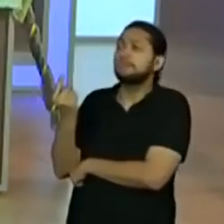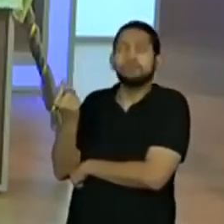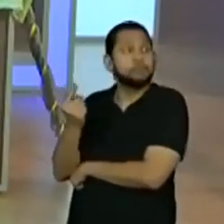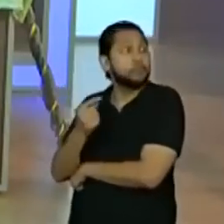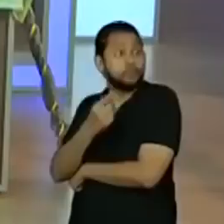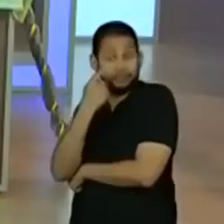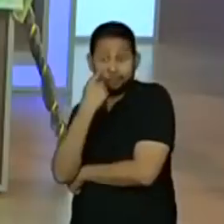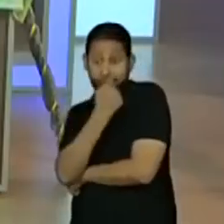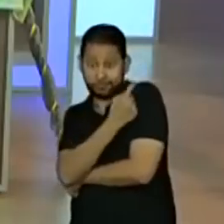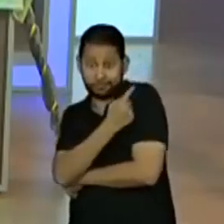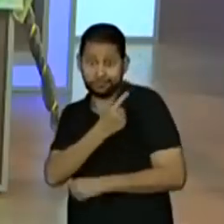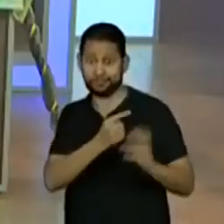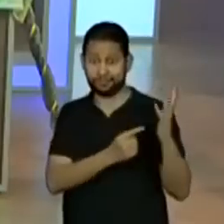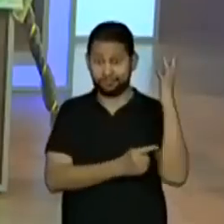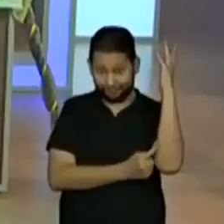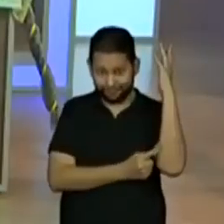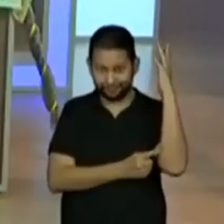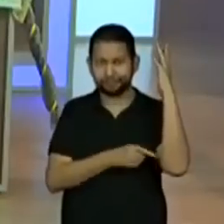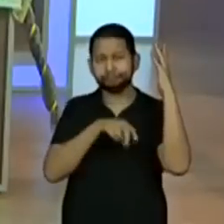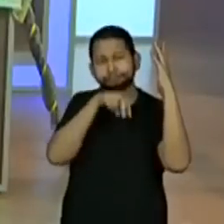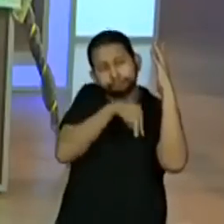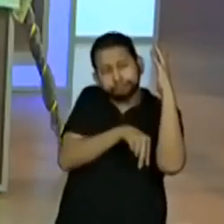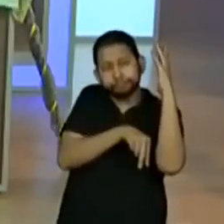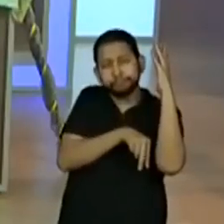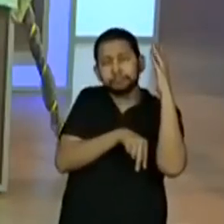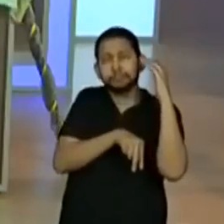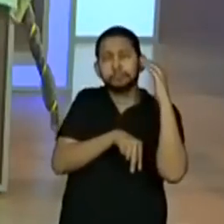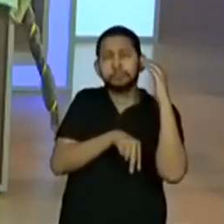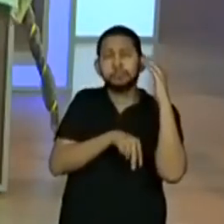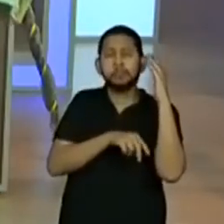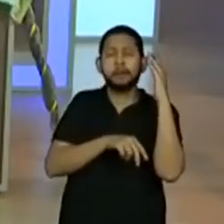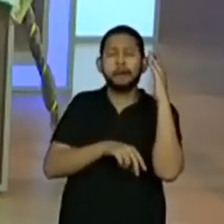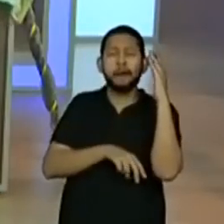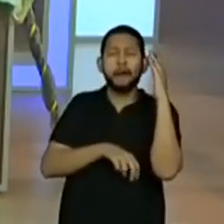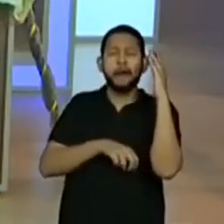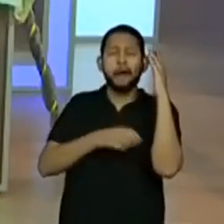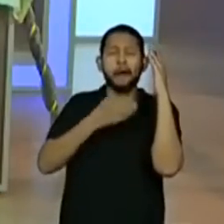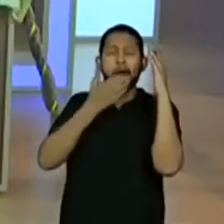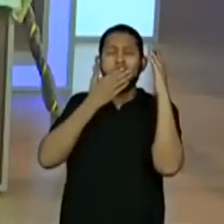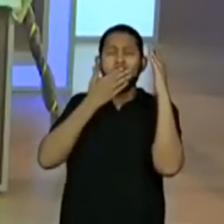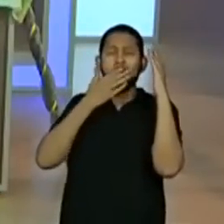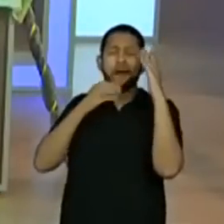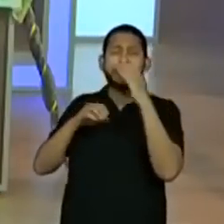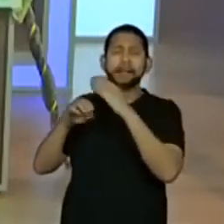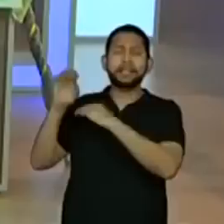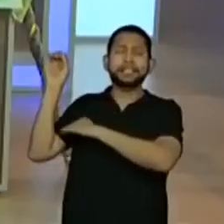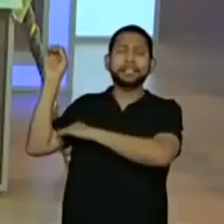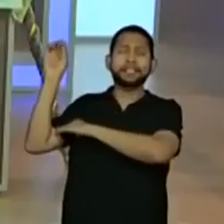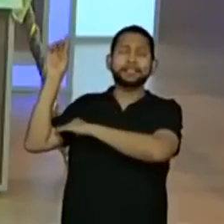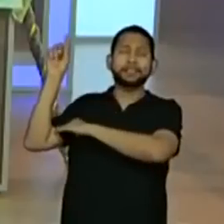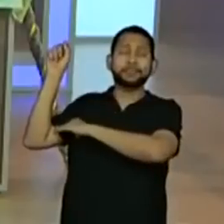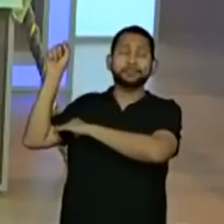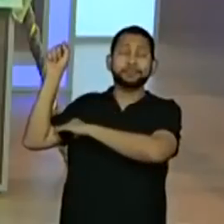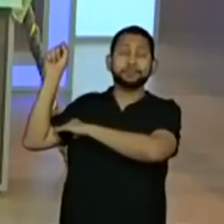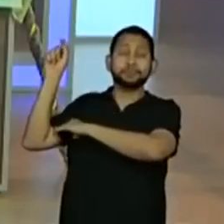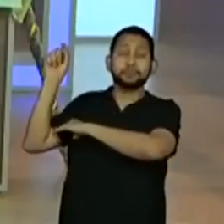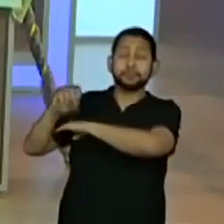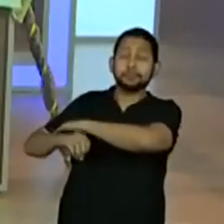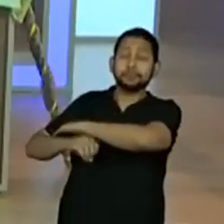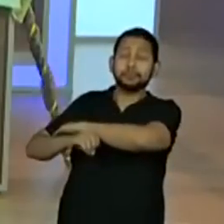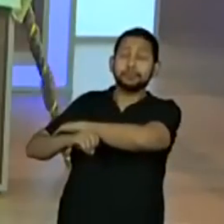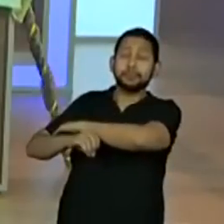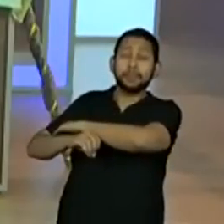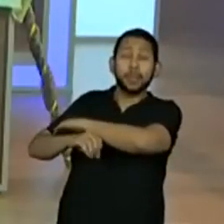as maçãs. E ficou lá. Só que quando deu meia-noite, o príncipe